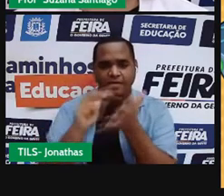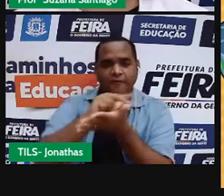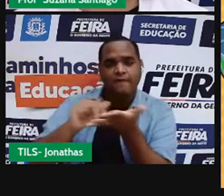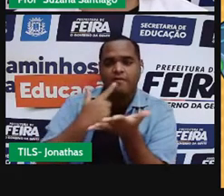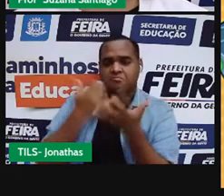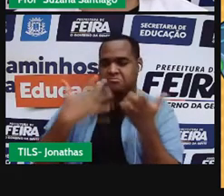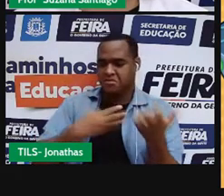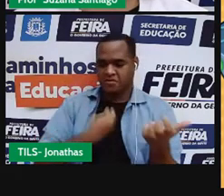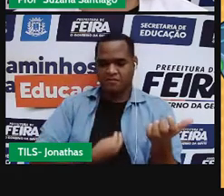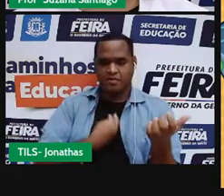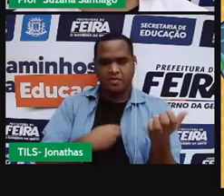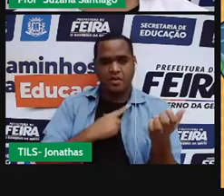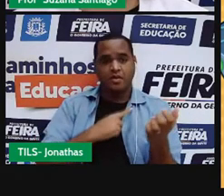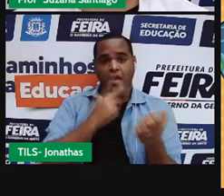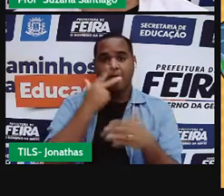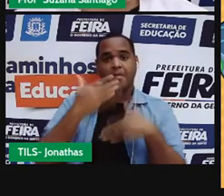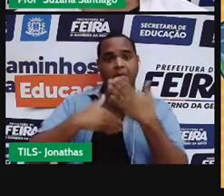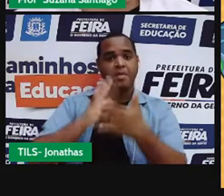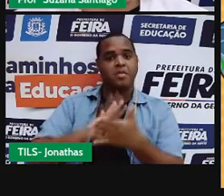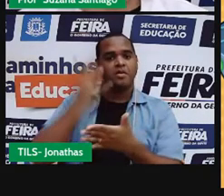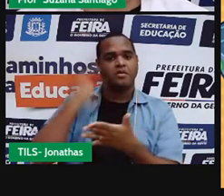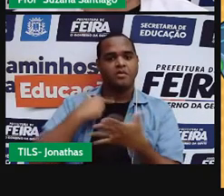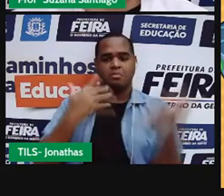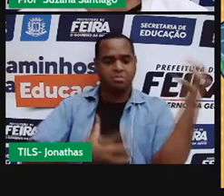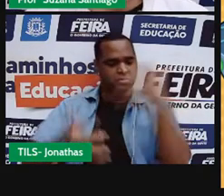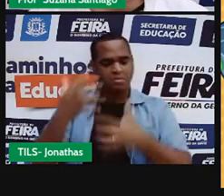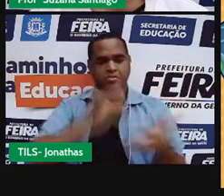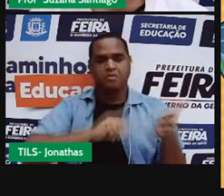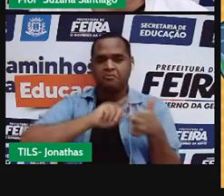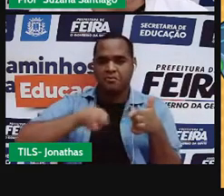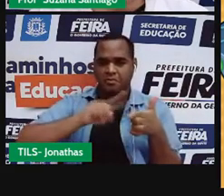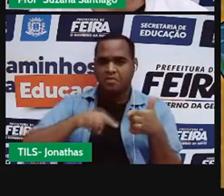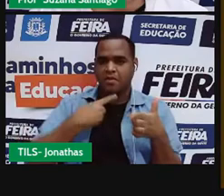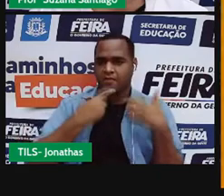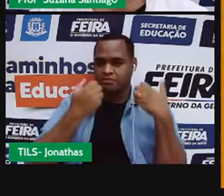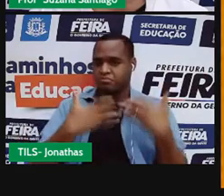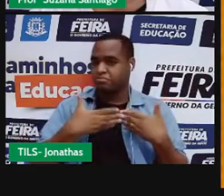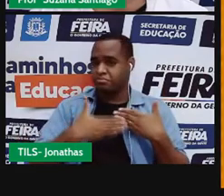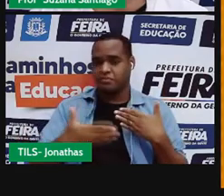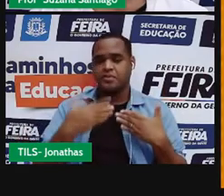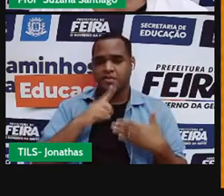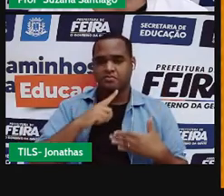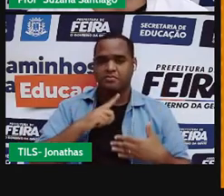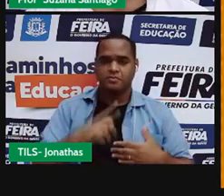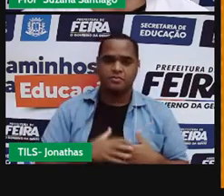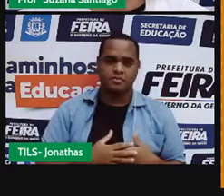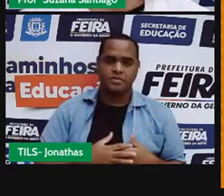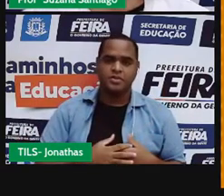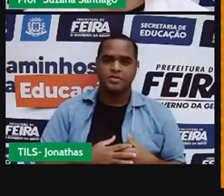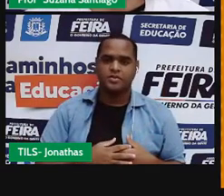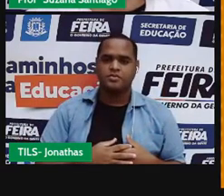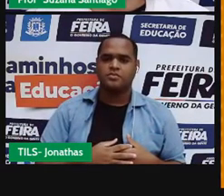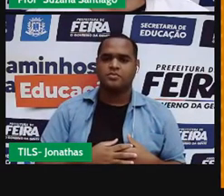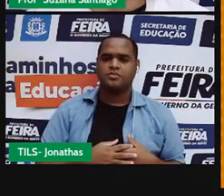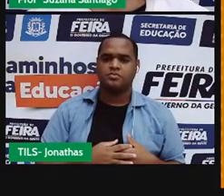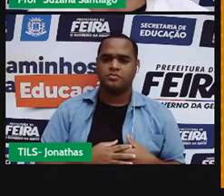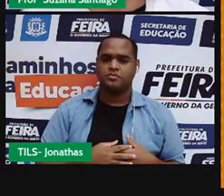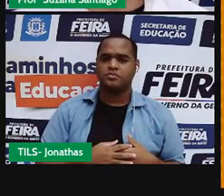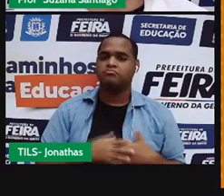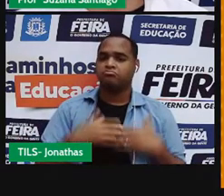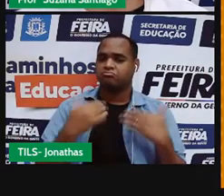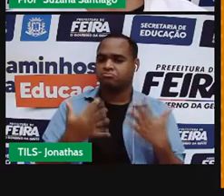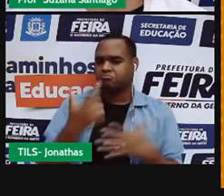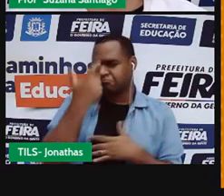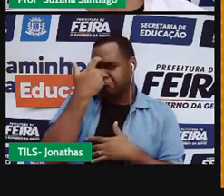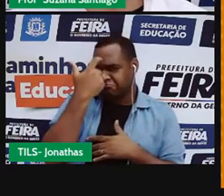tem, e acaba causando também outros transtornos, como a gente vai falar mais adiante. E vamos lá pensar,